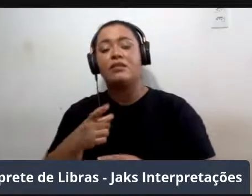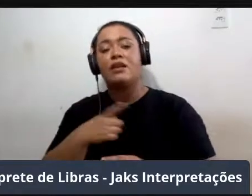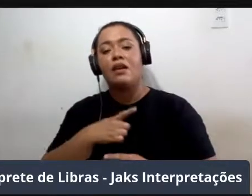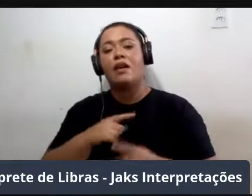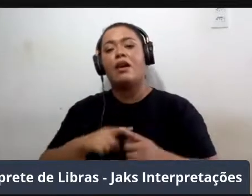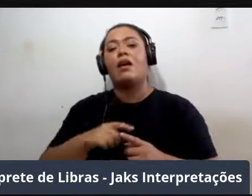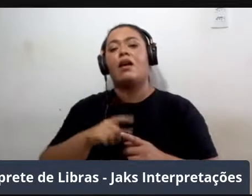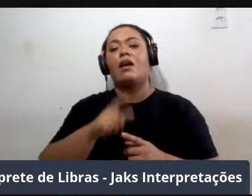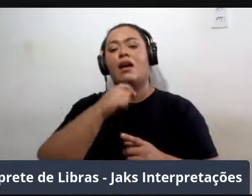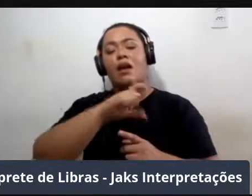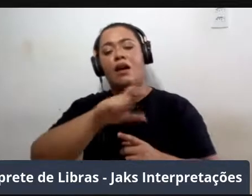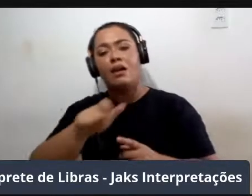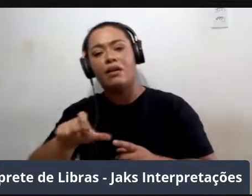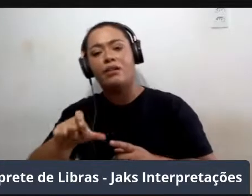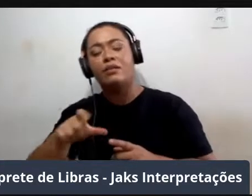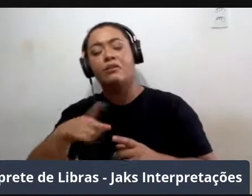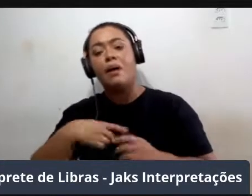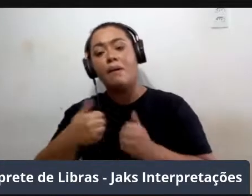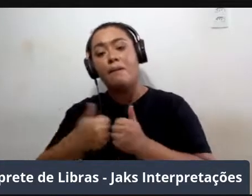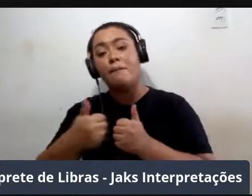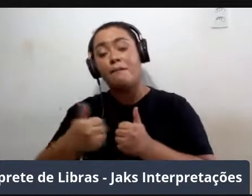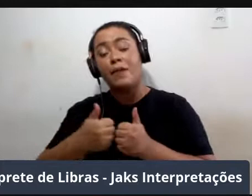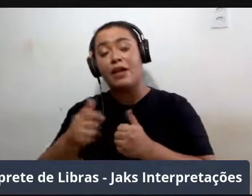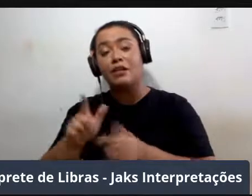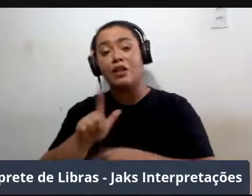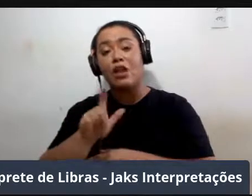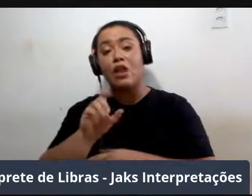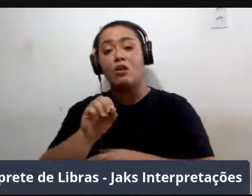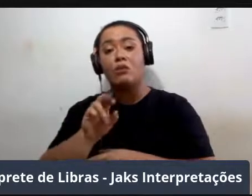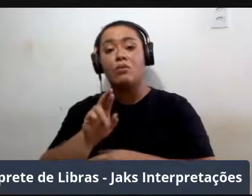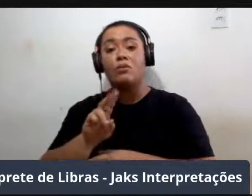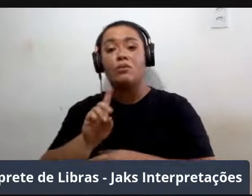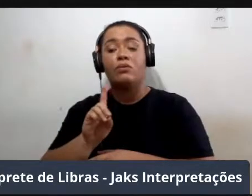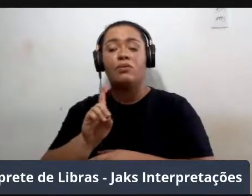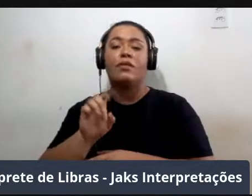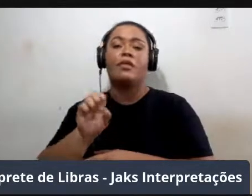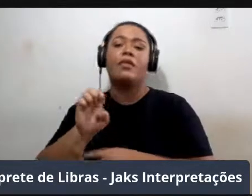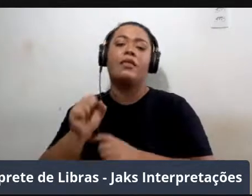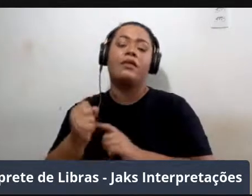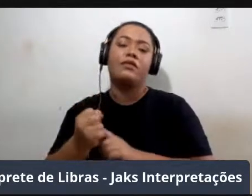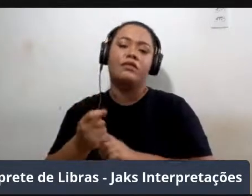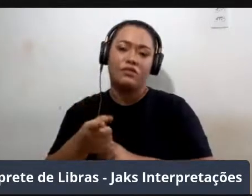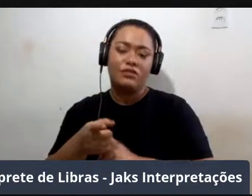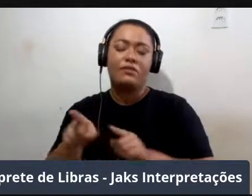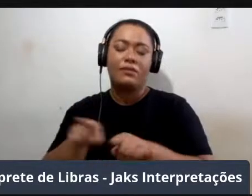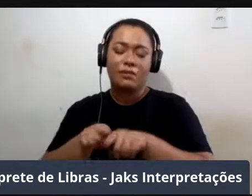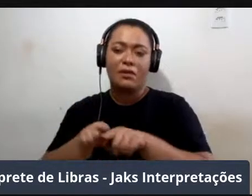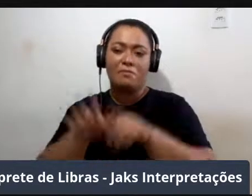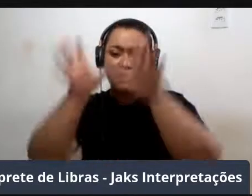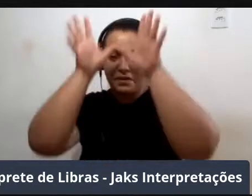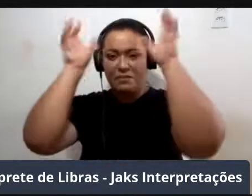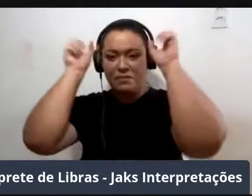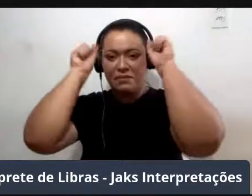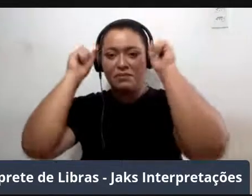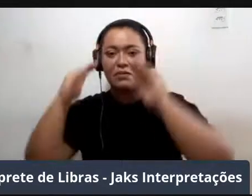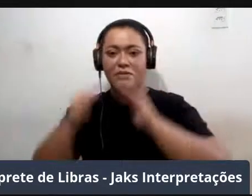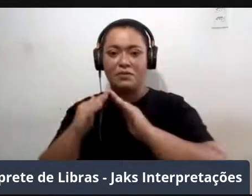Tabatinga, onde a Lourdes mora, que ela mora em uma comunidade. Né? Então...